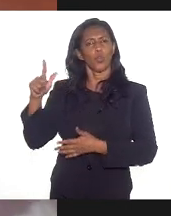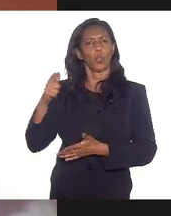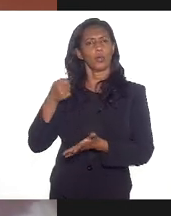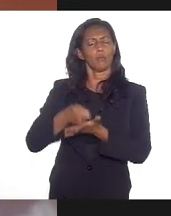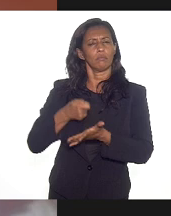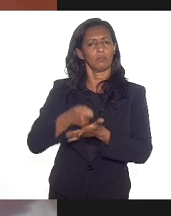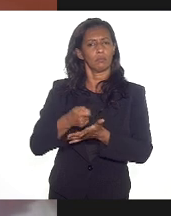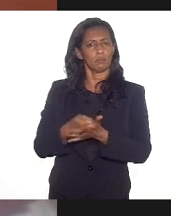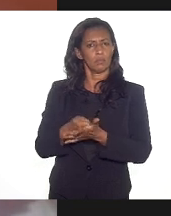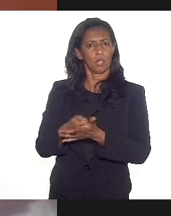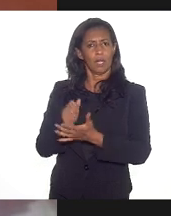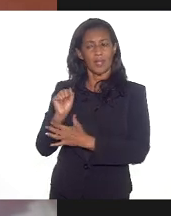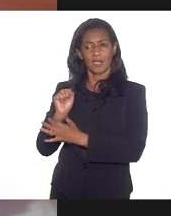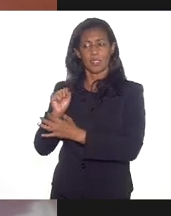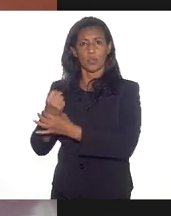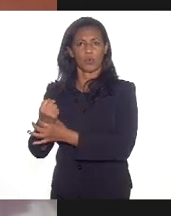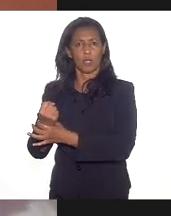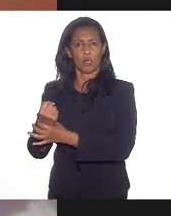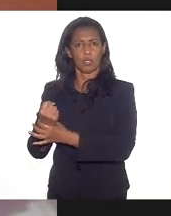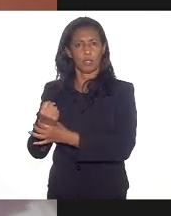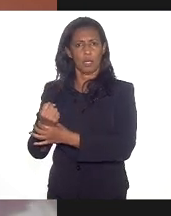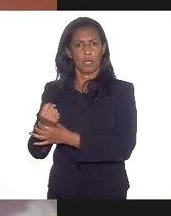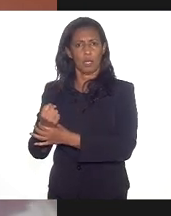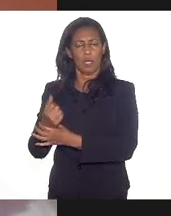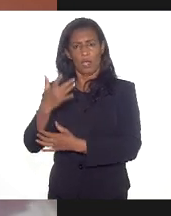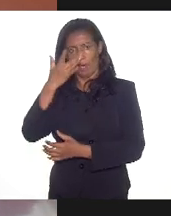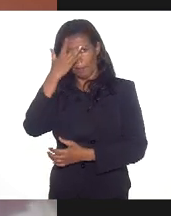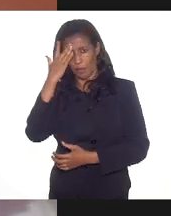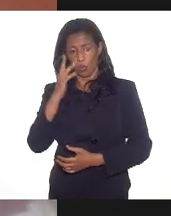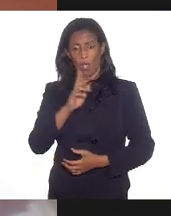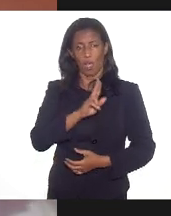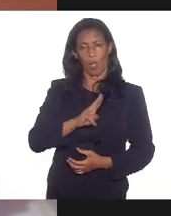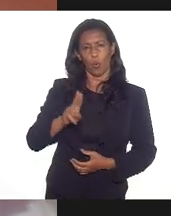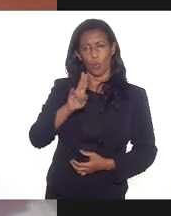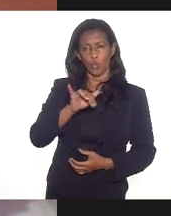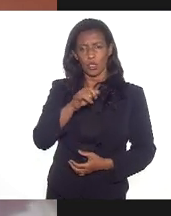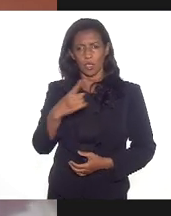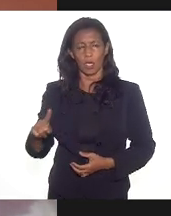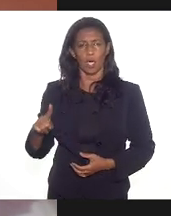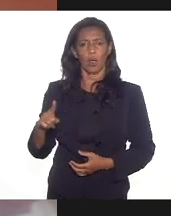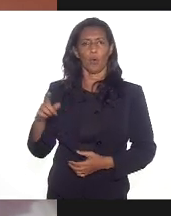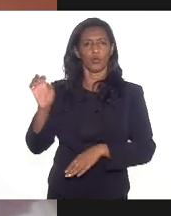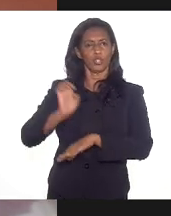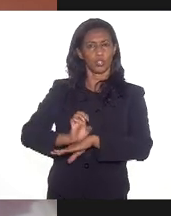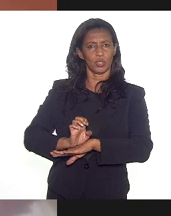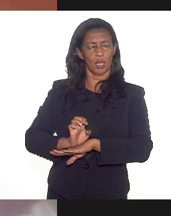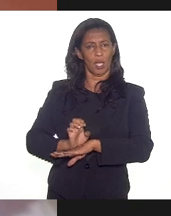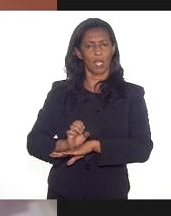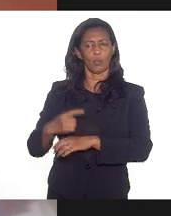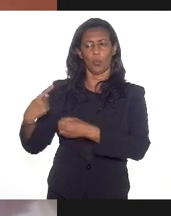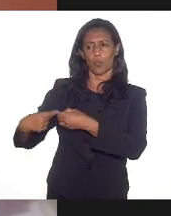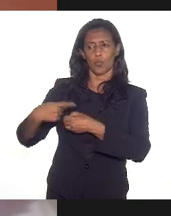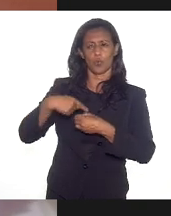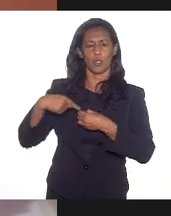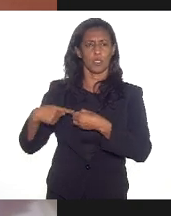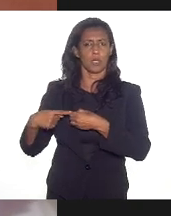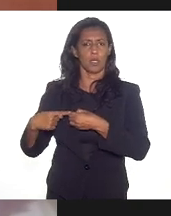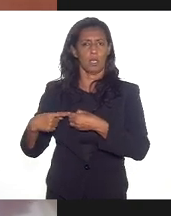ao contribuinte, é vedado à União, aos Estados, ao Distrito Federal e aos